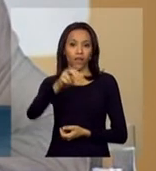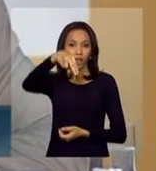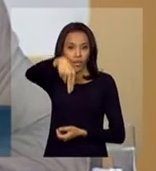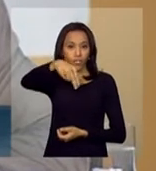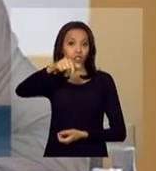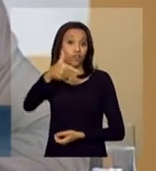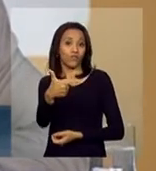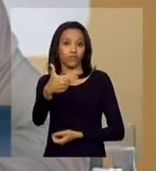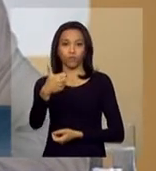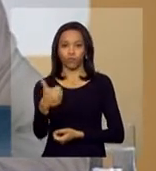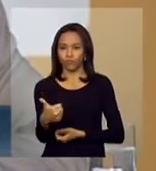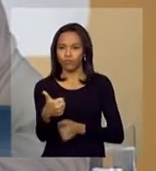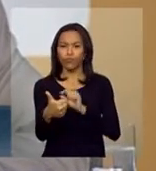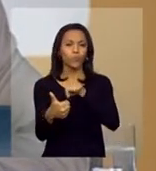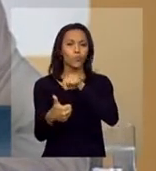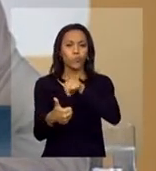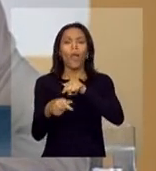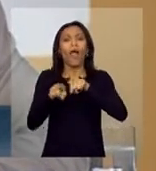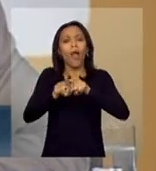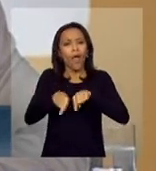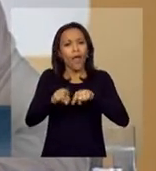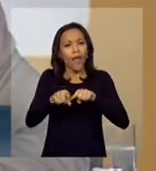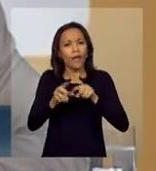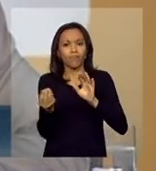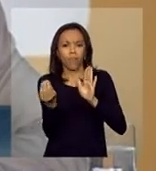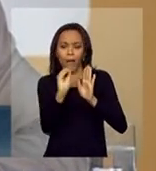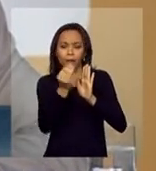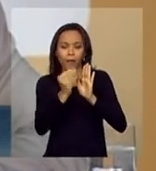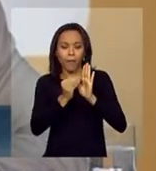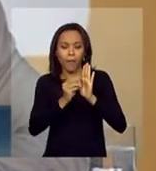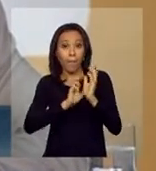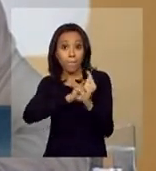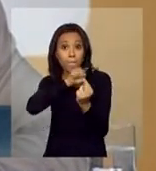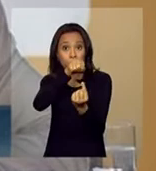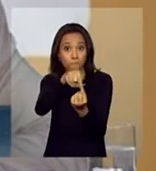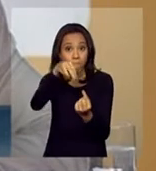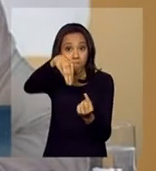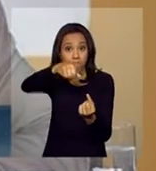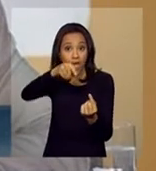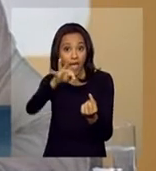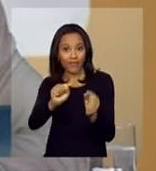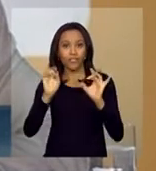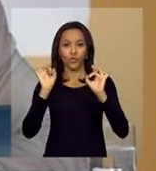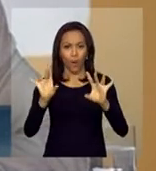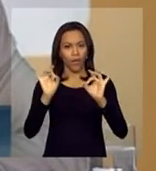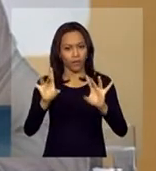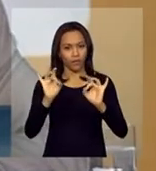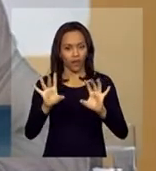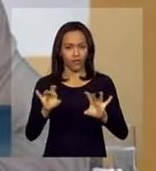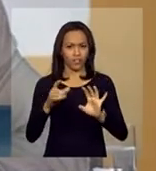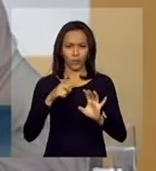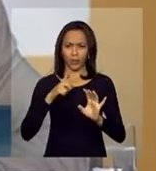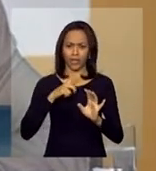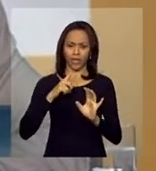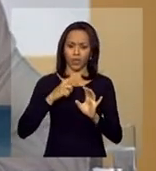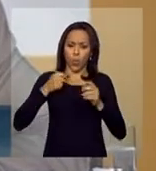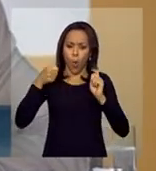CN21. Então, ele tem consolidado das metas de qualidade, é por CN. Então, não há uma obrigação, digamos,